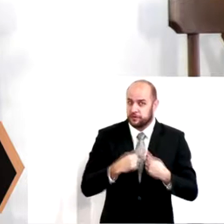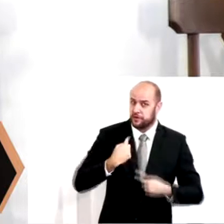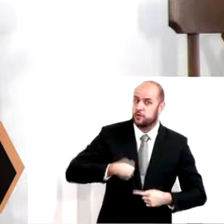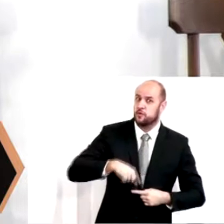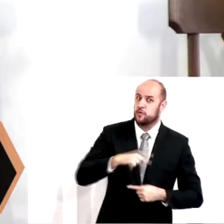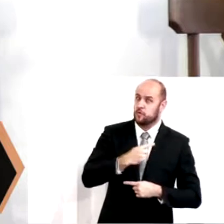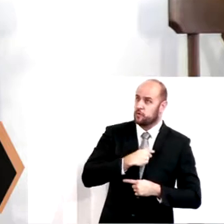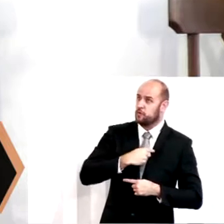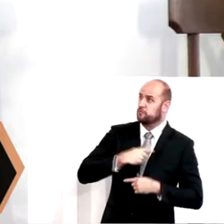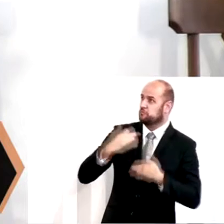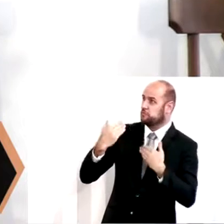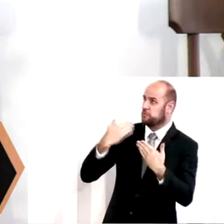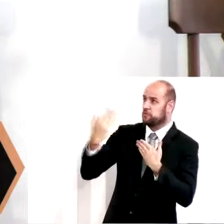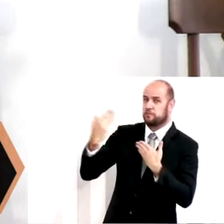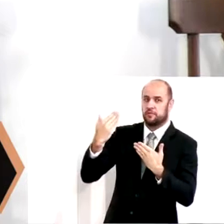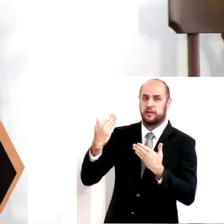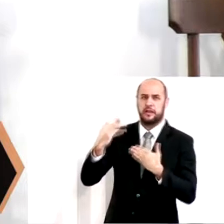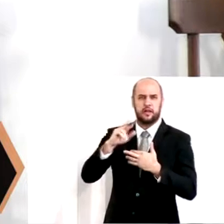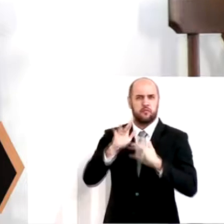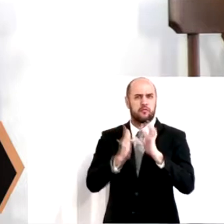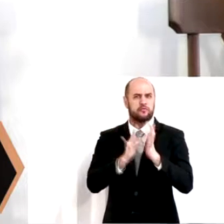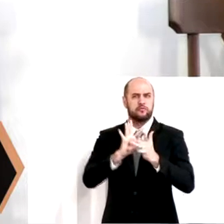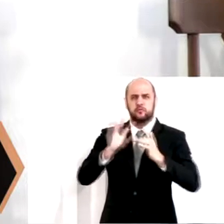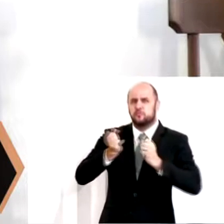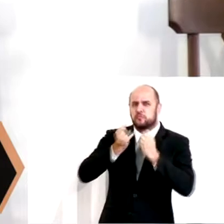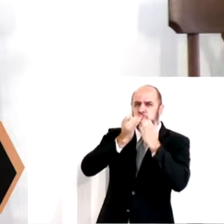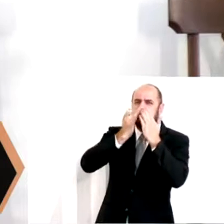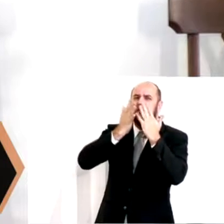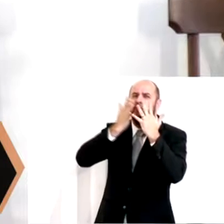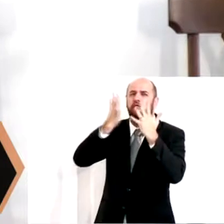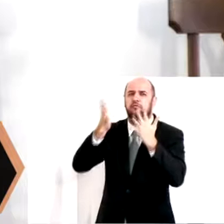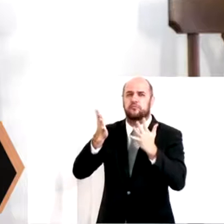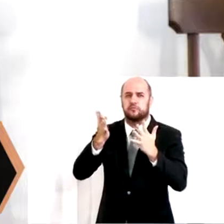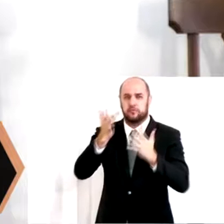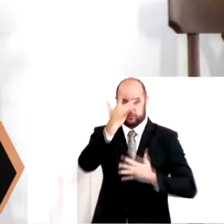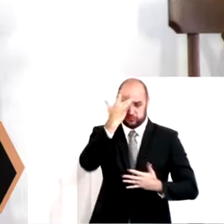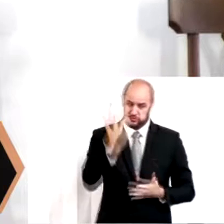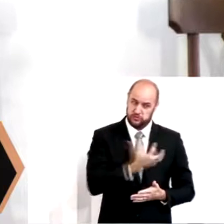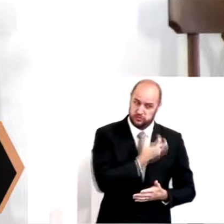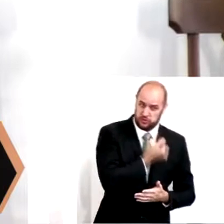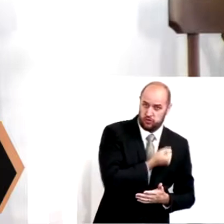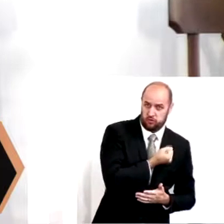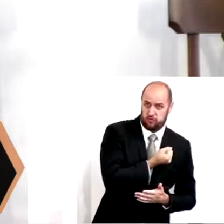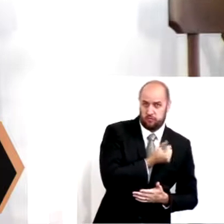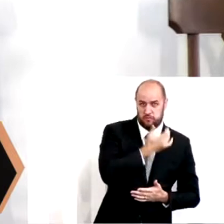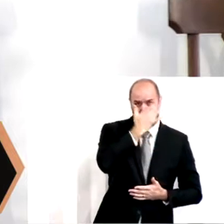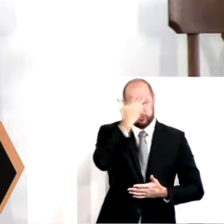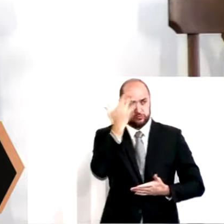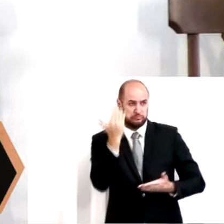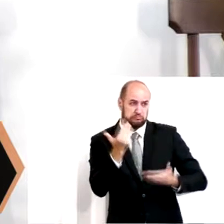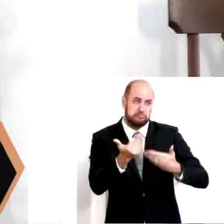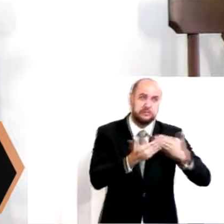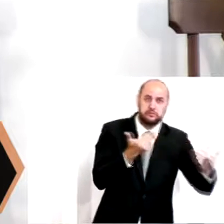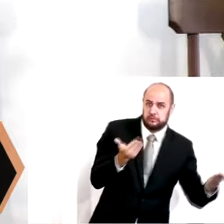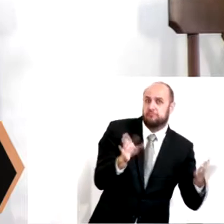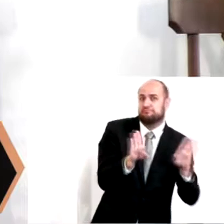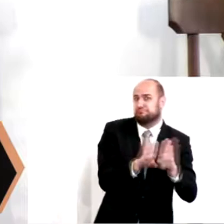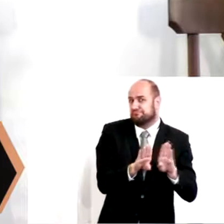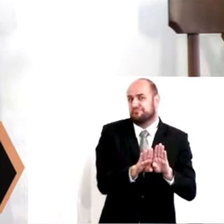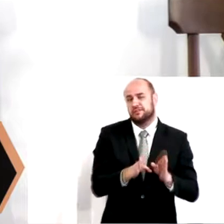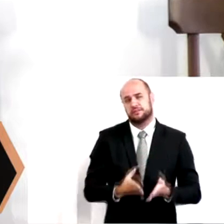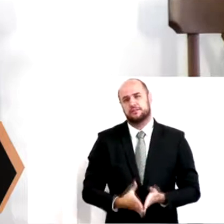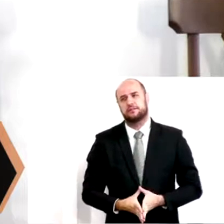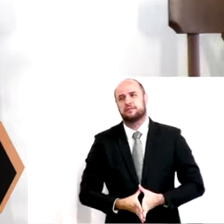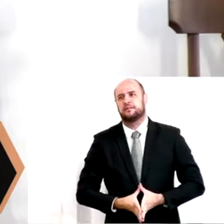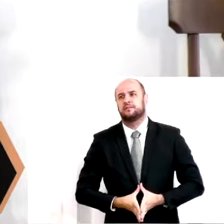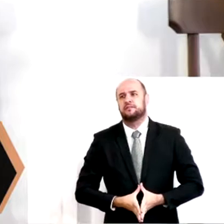com Deus o bom perfume de Cristo, tanto nos que são salvos como nos que se perdem. Para